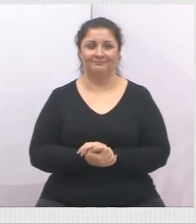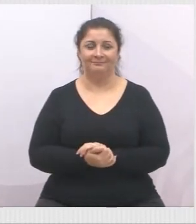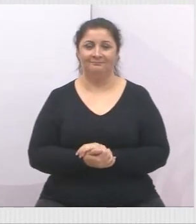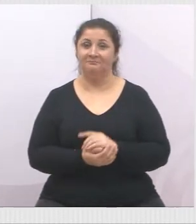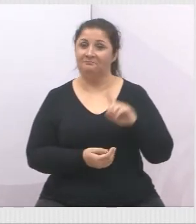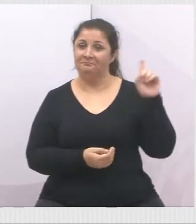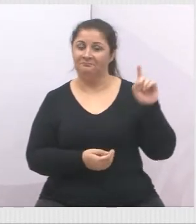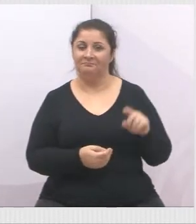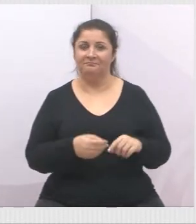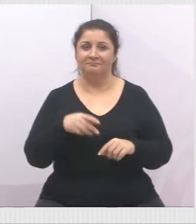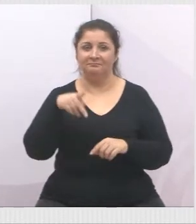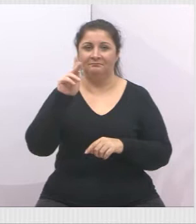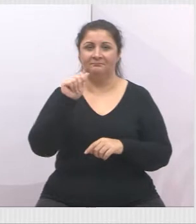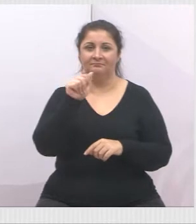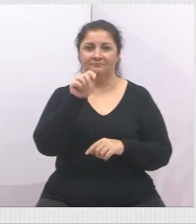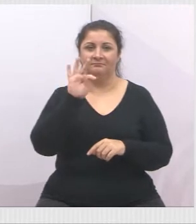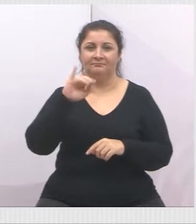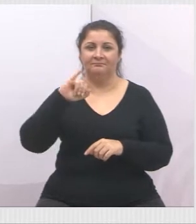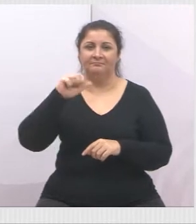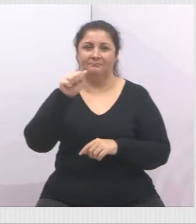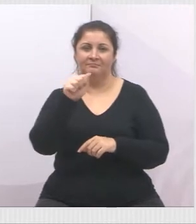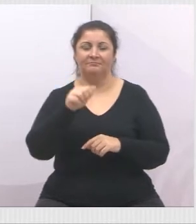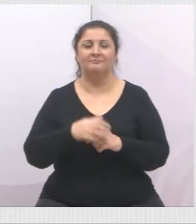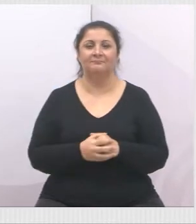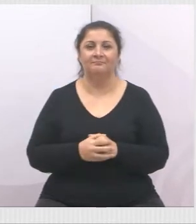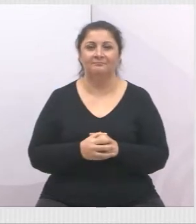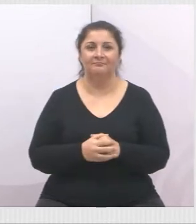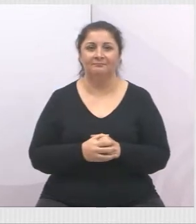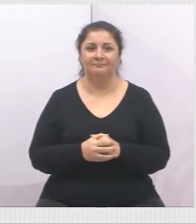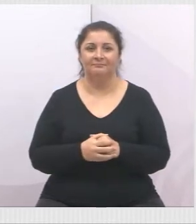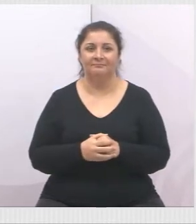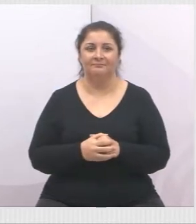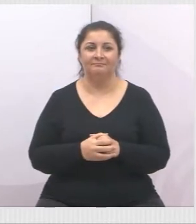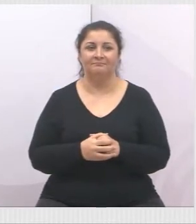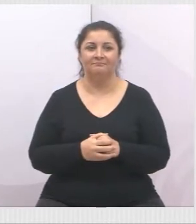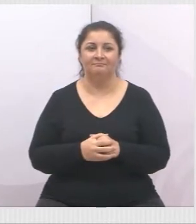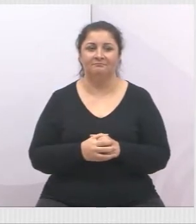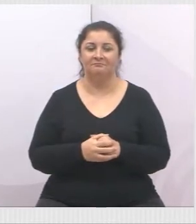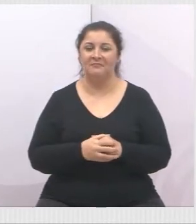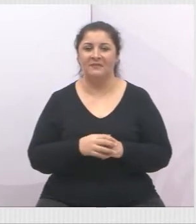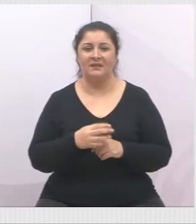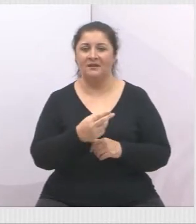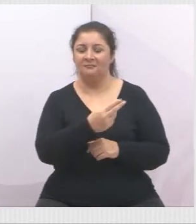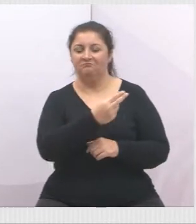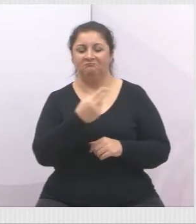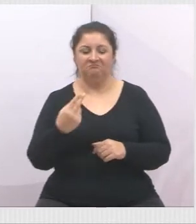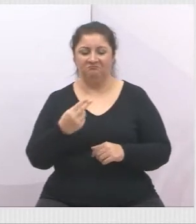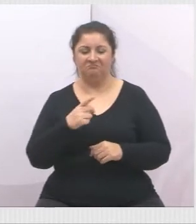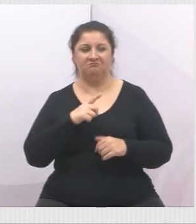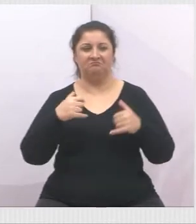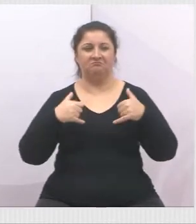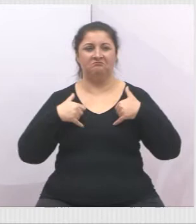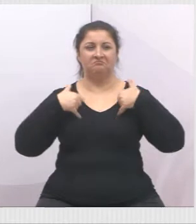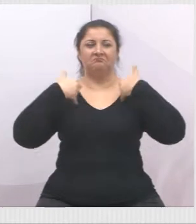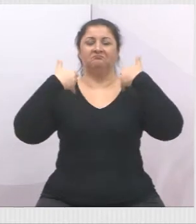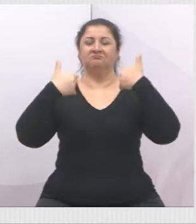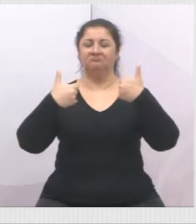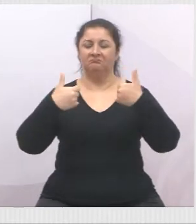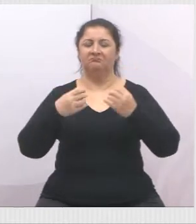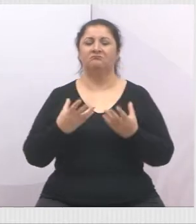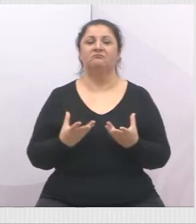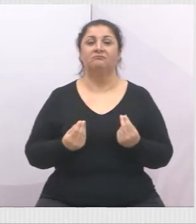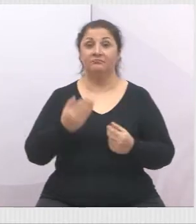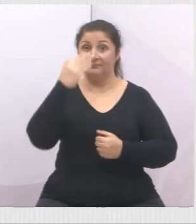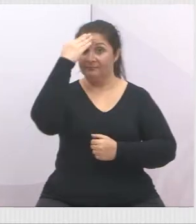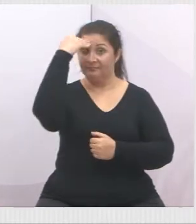Eu sou a Kátia Carderelli, sobrenome que carrego com muito orgulho, com muita